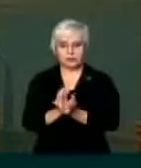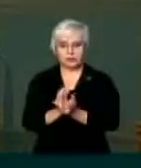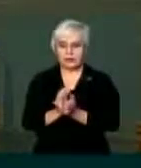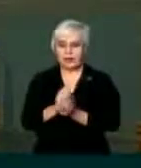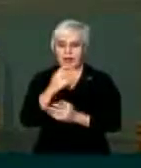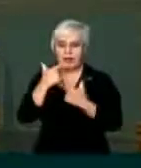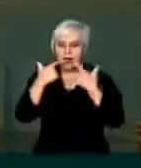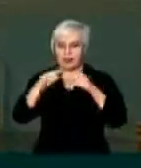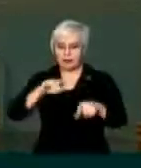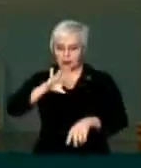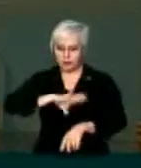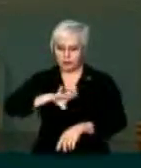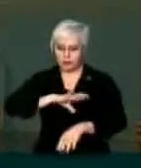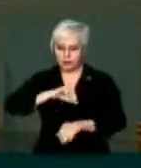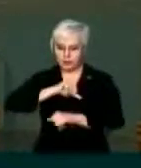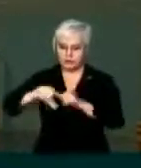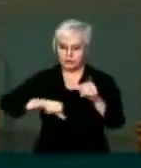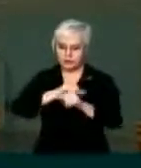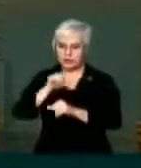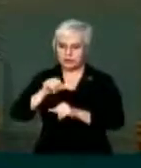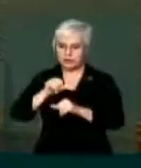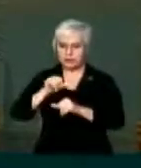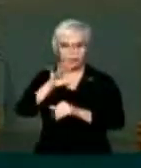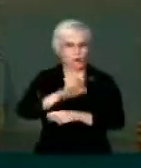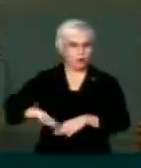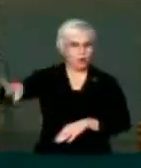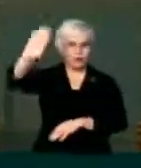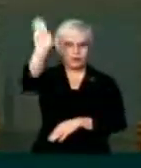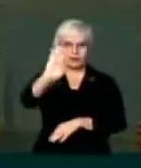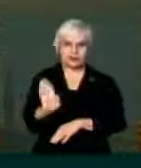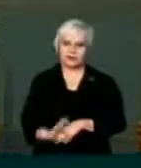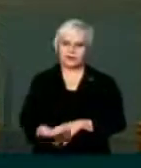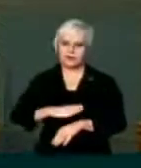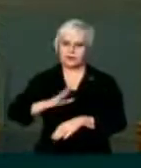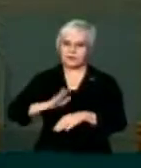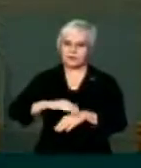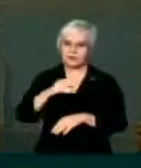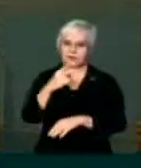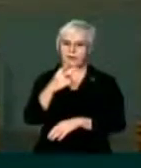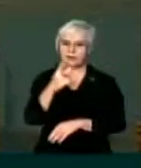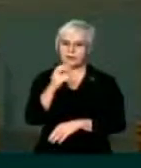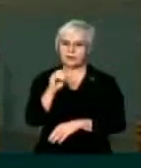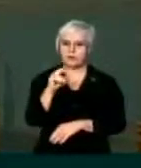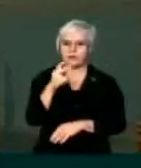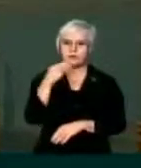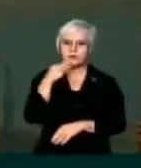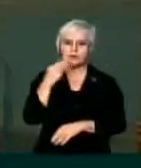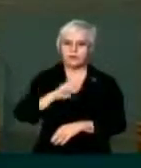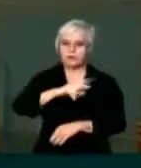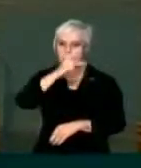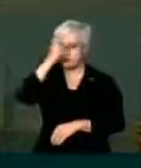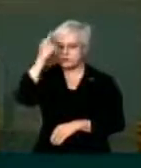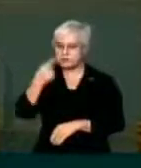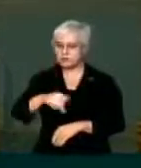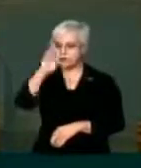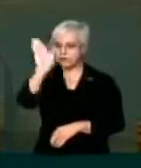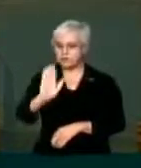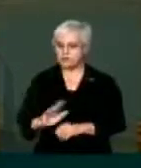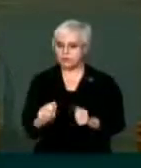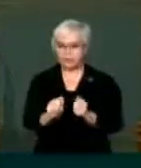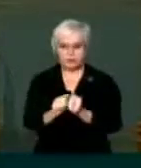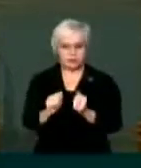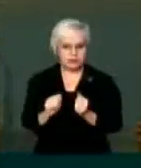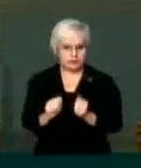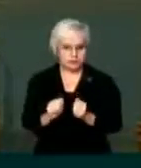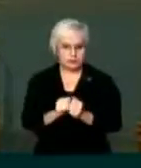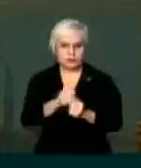transformou no grande idioma continental que é falado por mais de 202 milhões de pessoas,